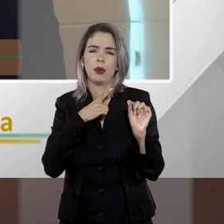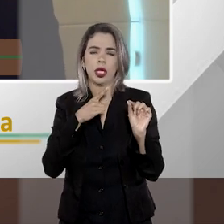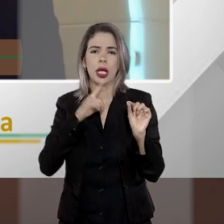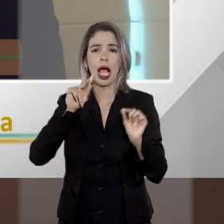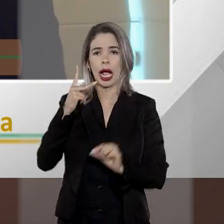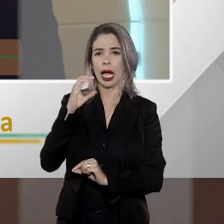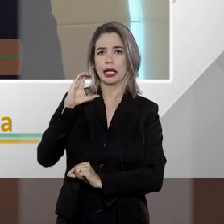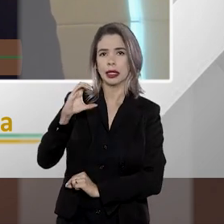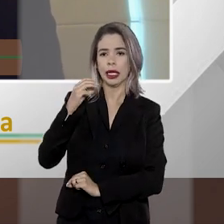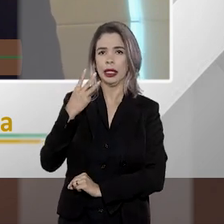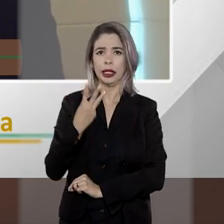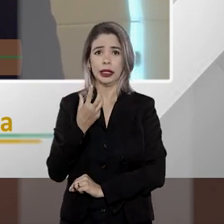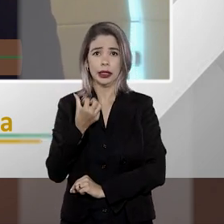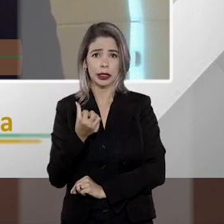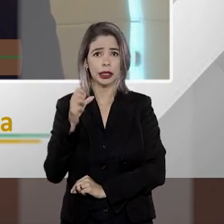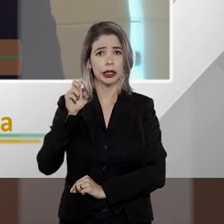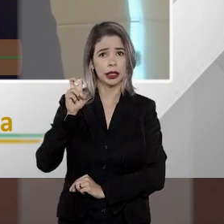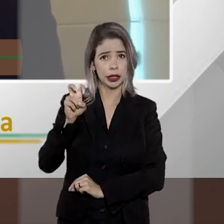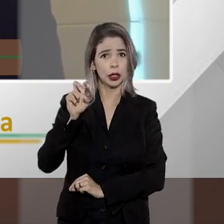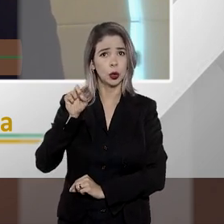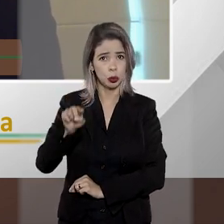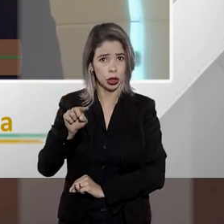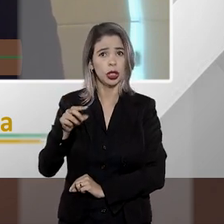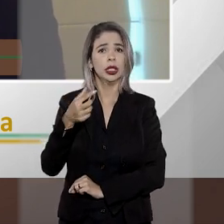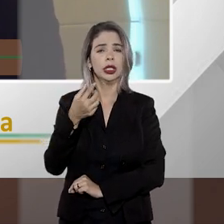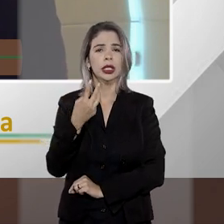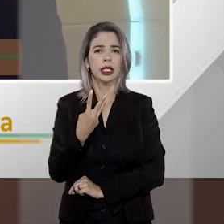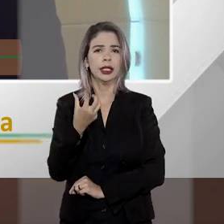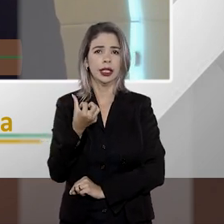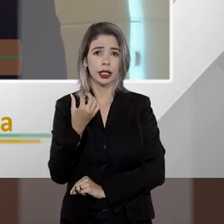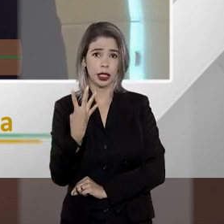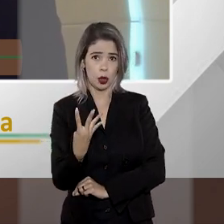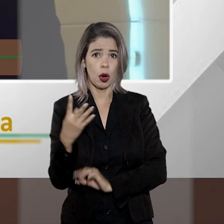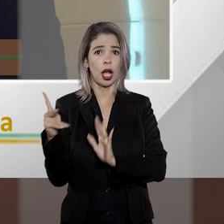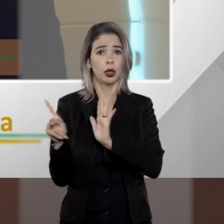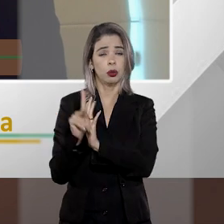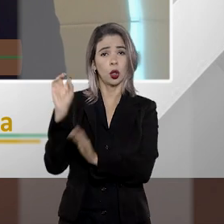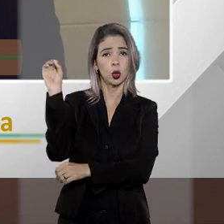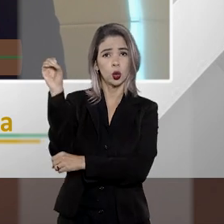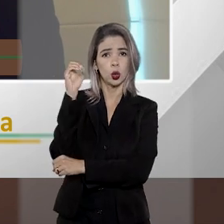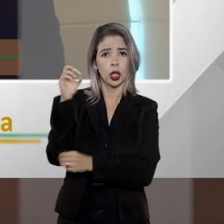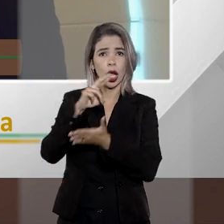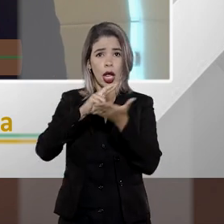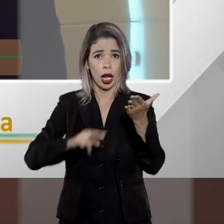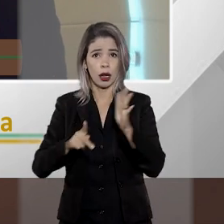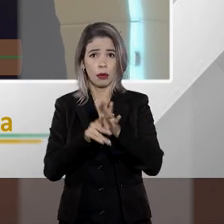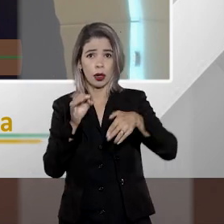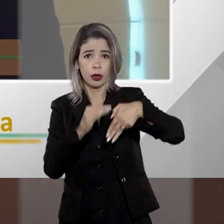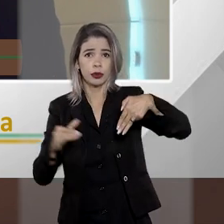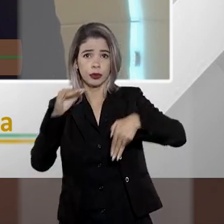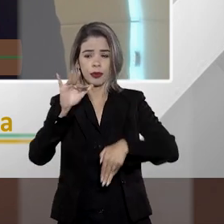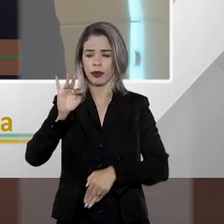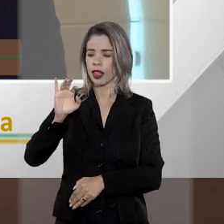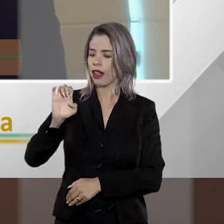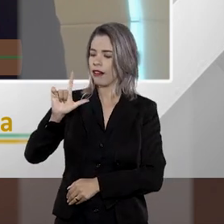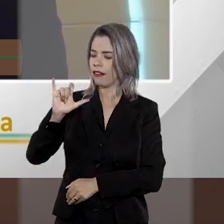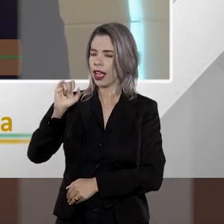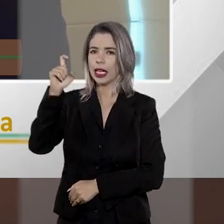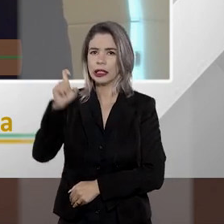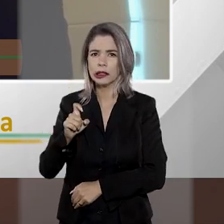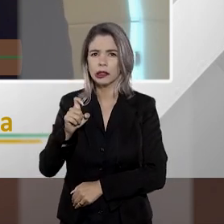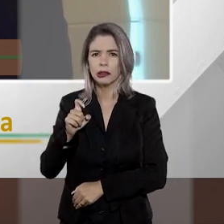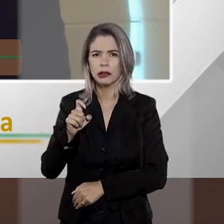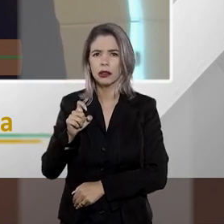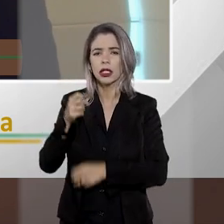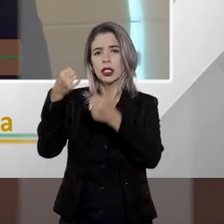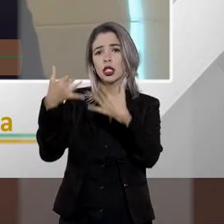habeas corpus 365.694, Rio Grande do Sul, relatado pelo então ministro Félix Fischer, no sentido de que, olha,